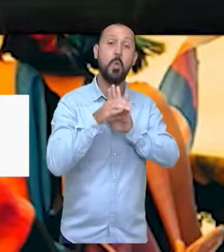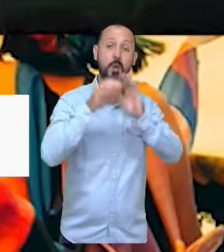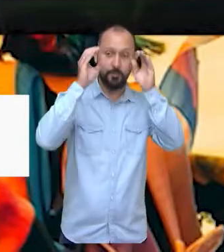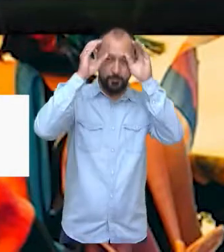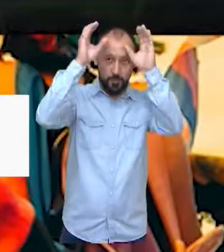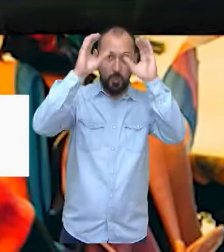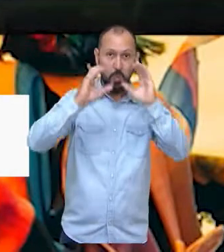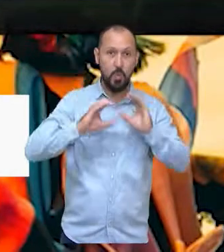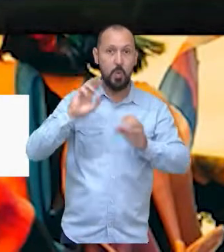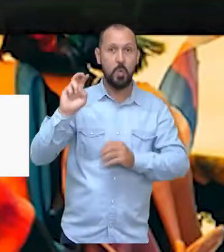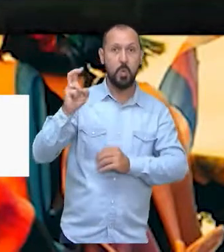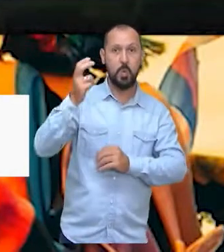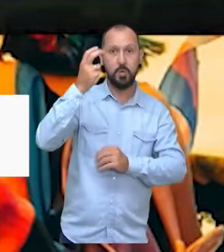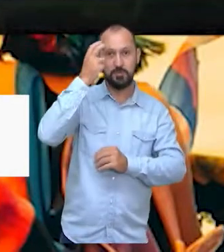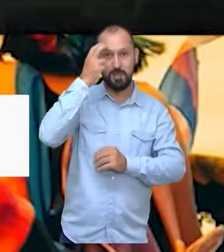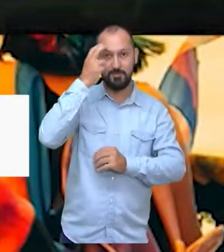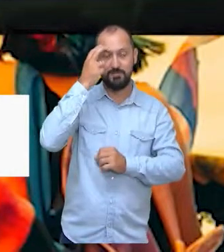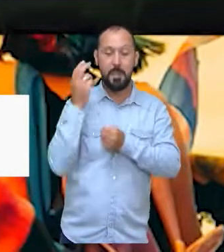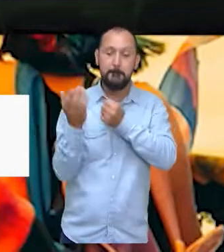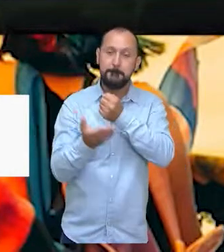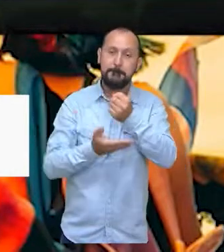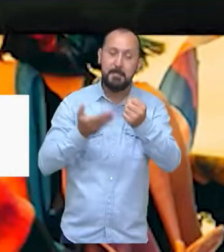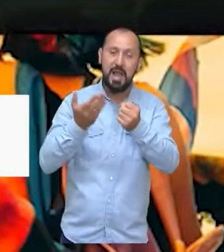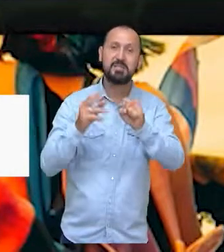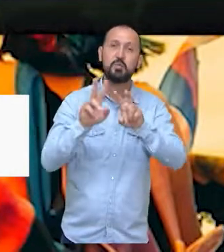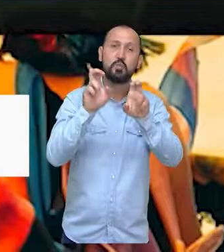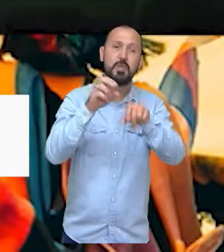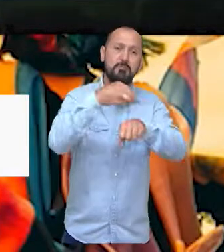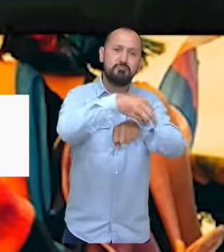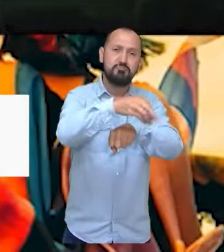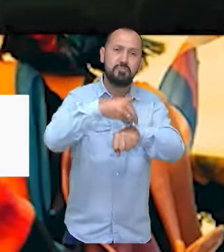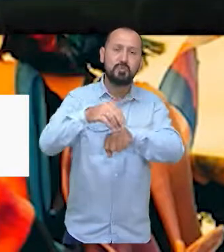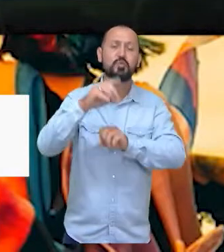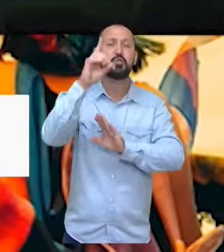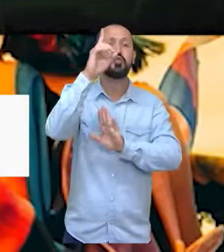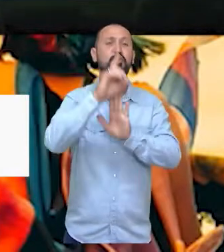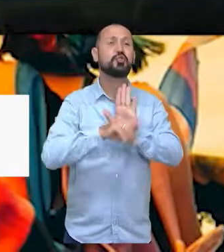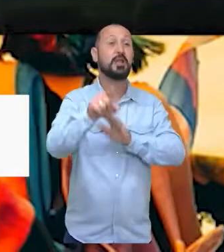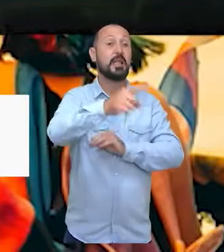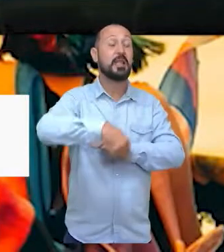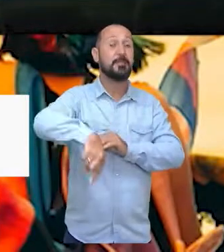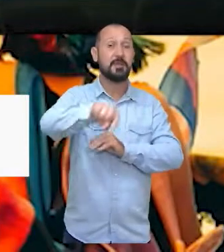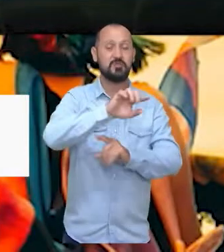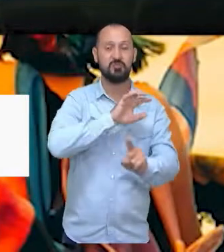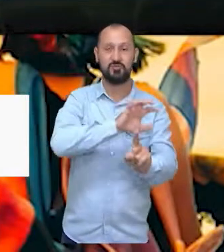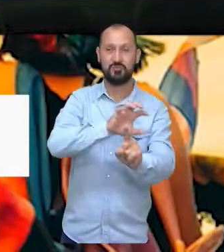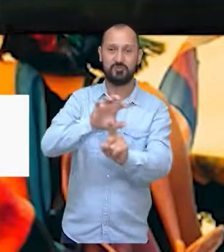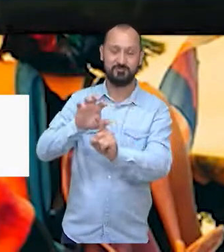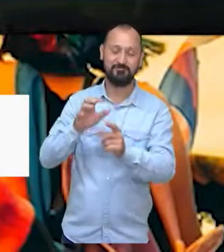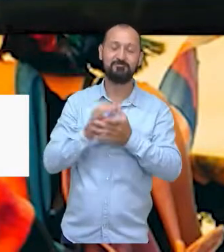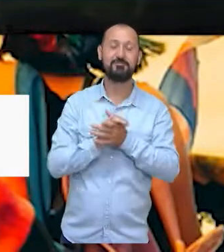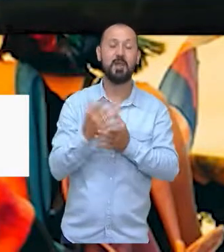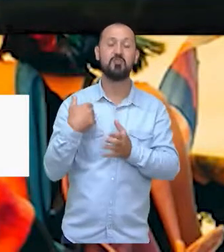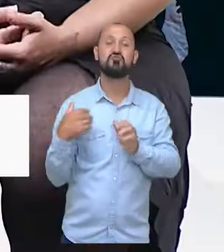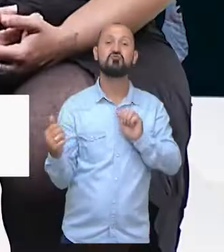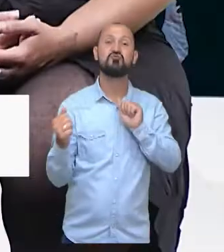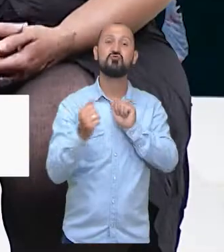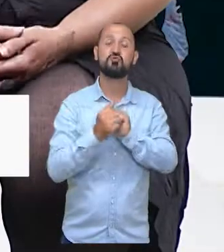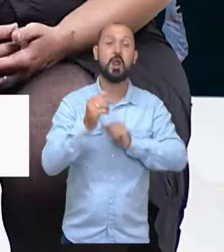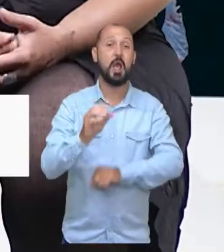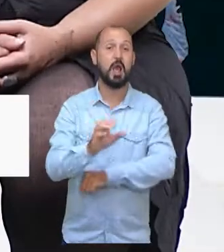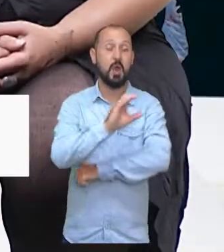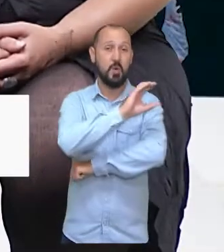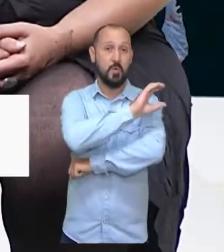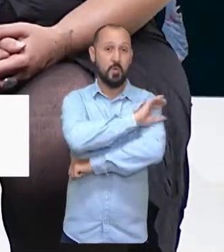de cidadania cultural e pautar temas que impactam nos direitos de todas as pessoas, está aqui conosco